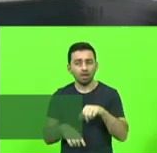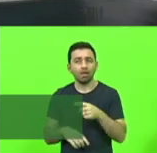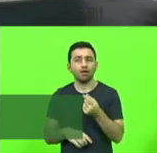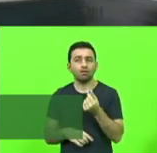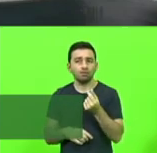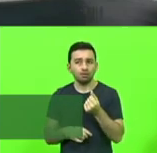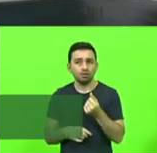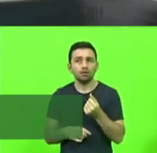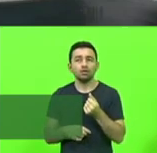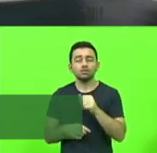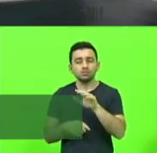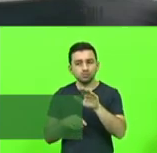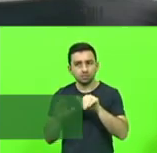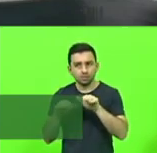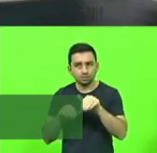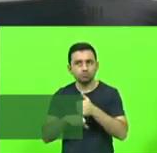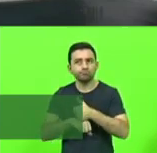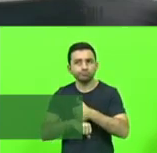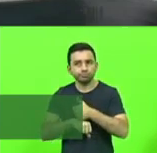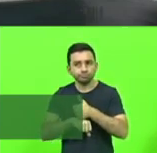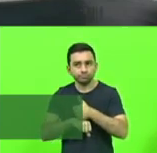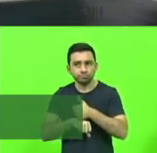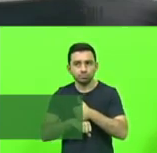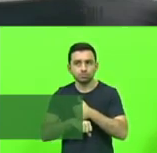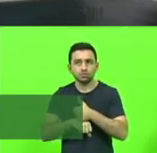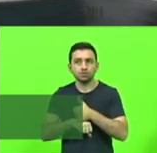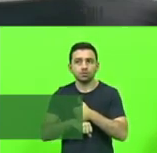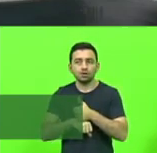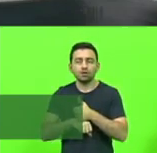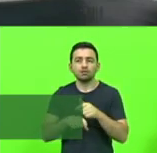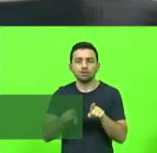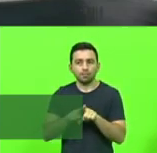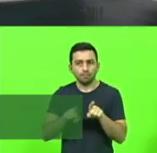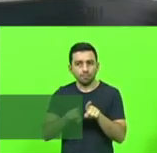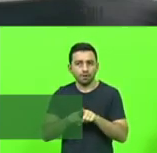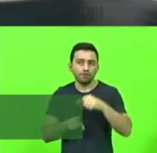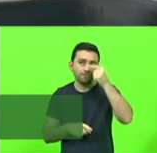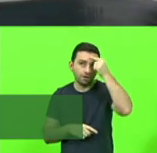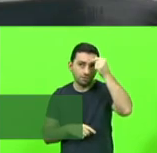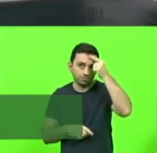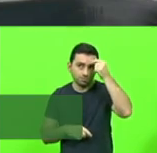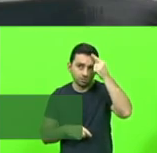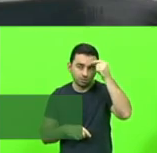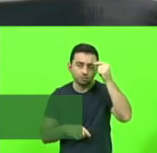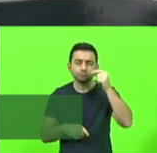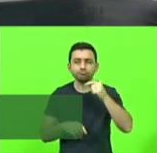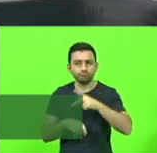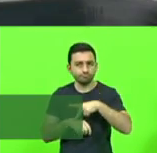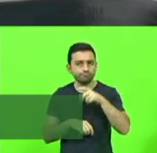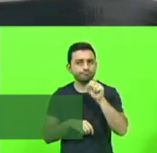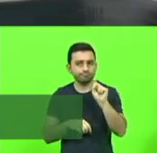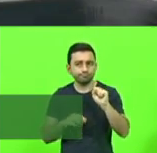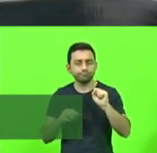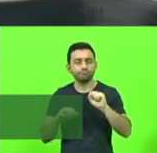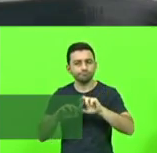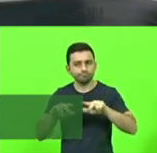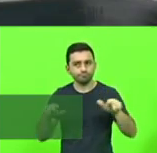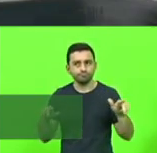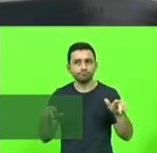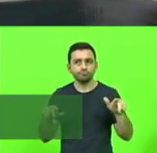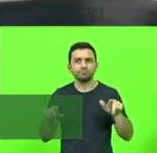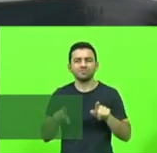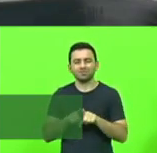a contratação desses profissionais, a graduação e especializações, onde a rotatividade